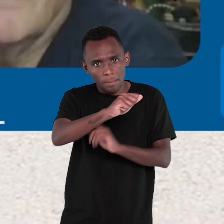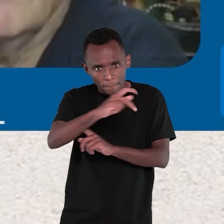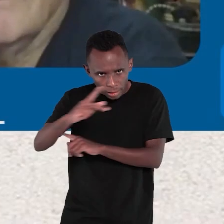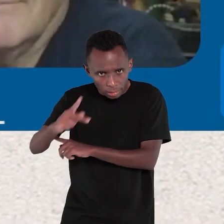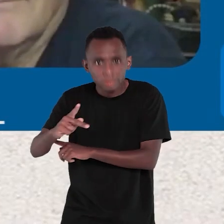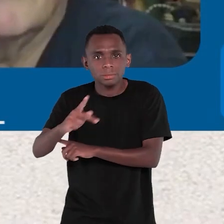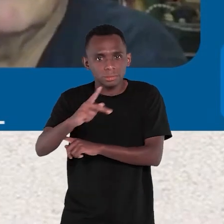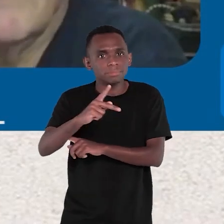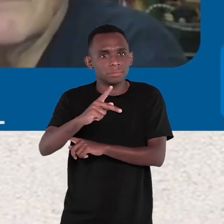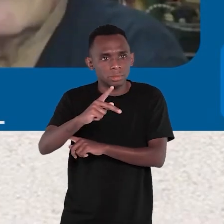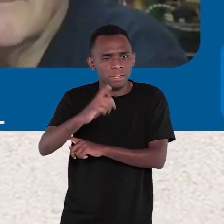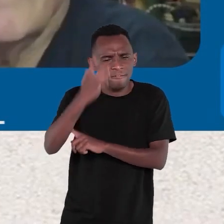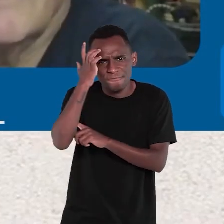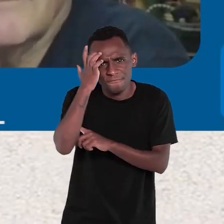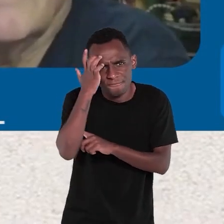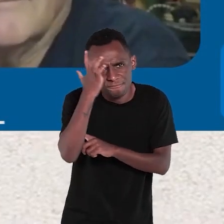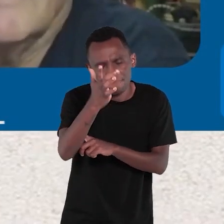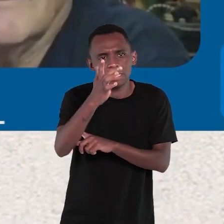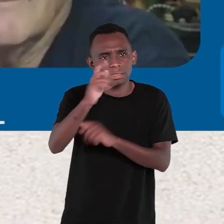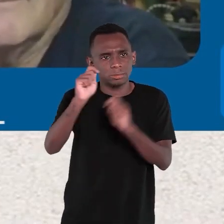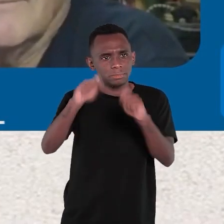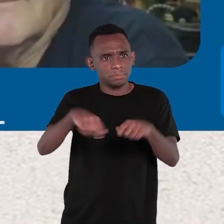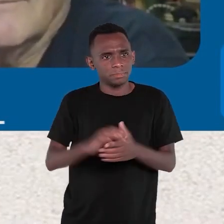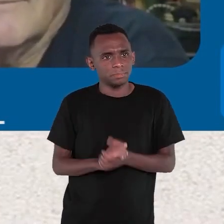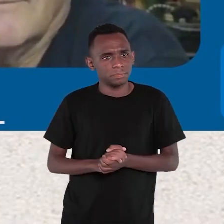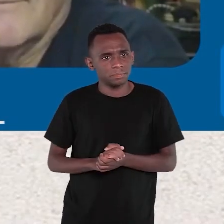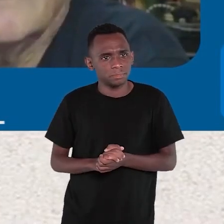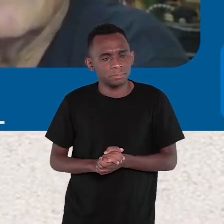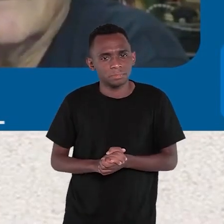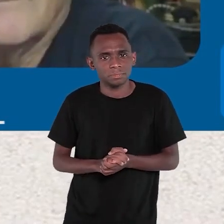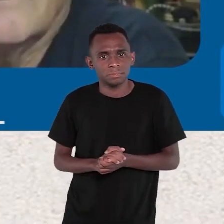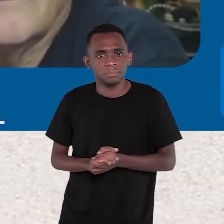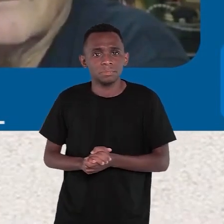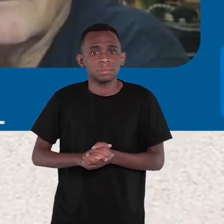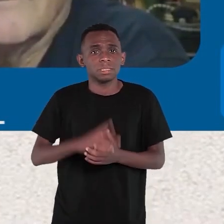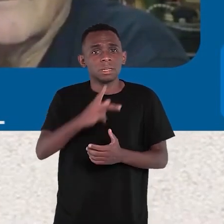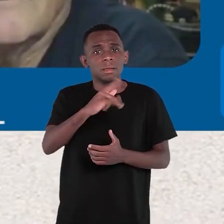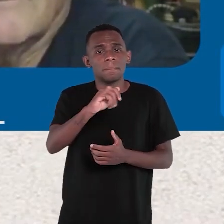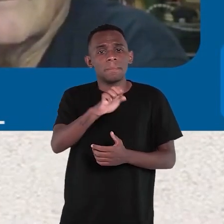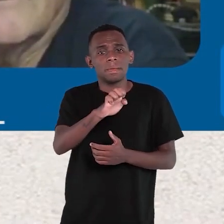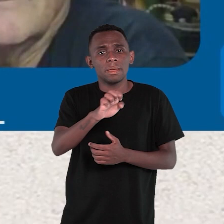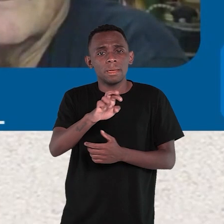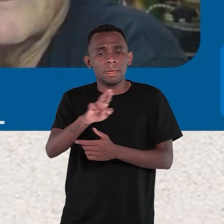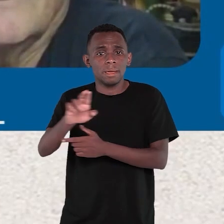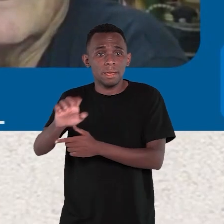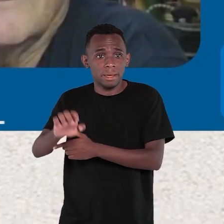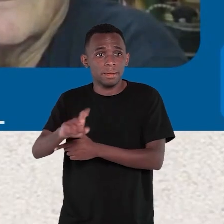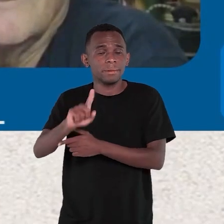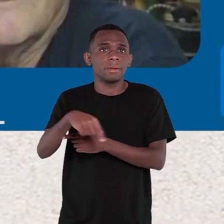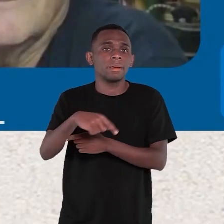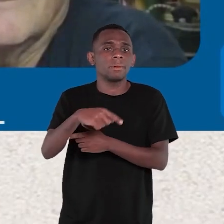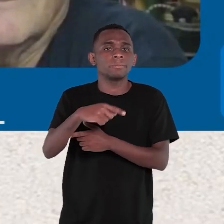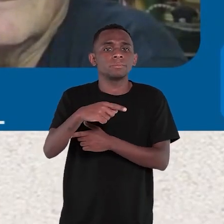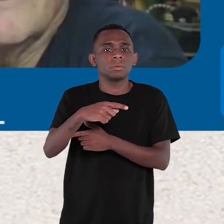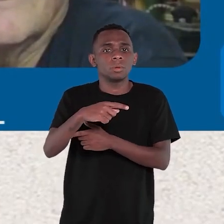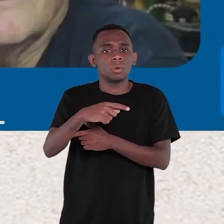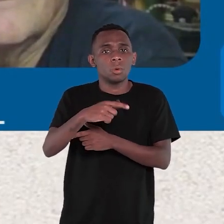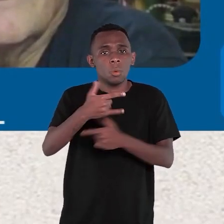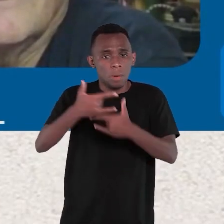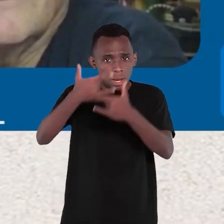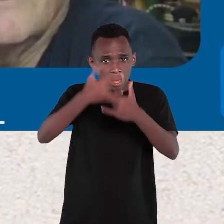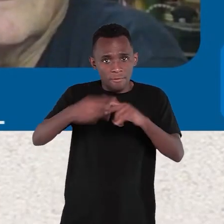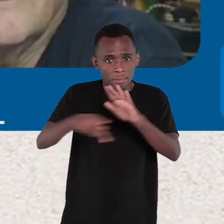vai funcionar, não. É muito fácil de lidar. Bem, querido Pierre, este é uma